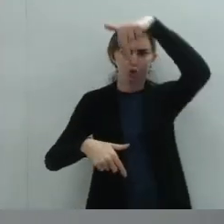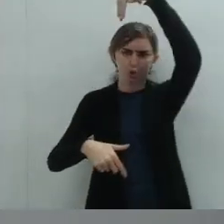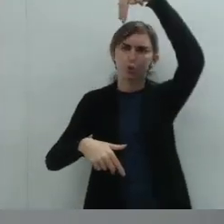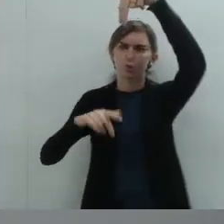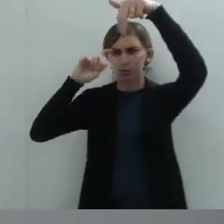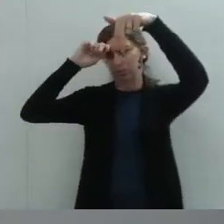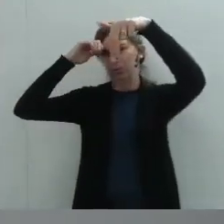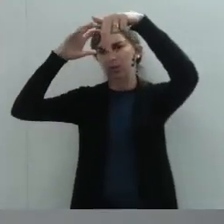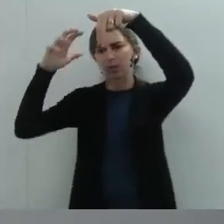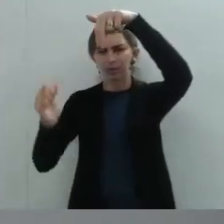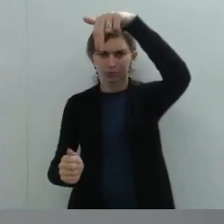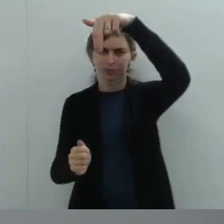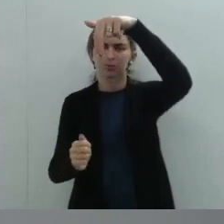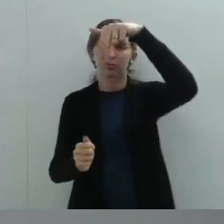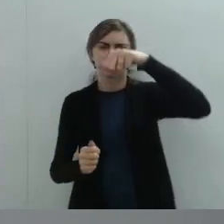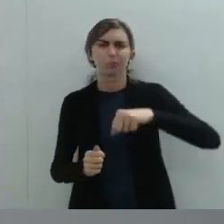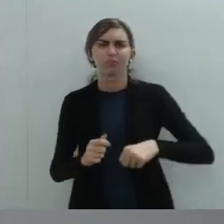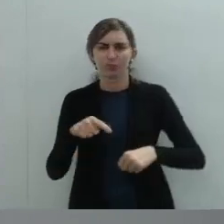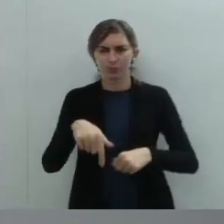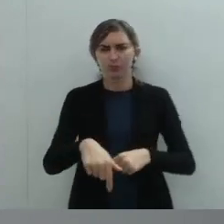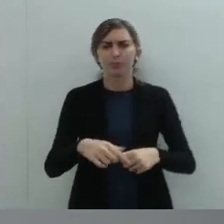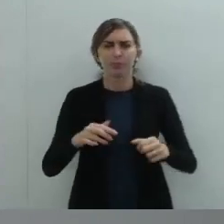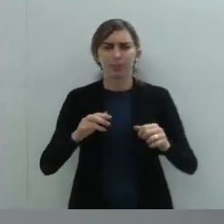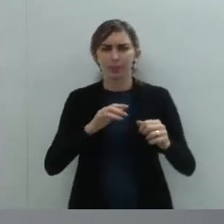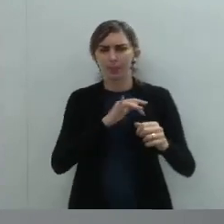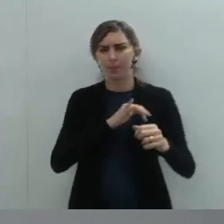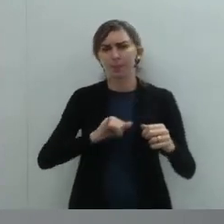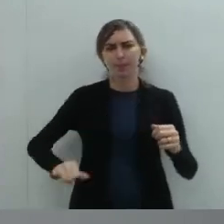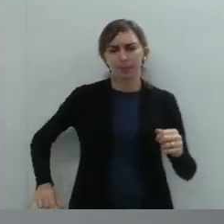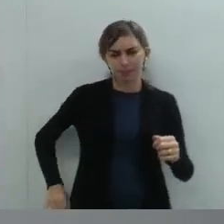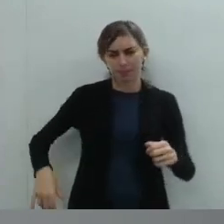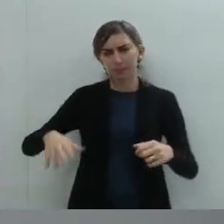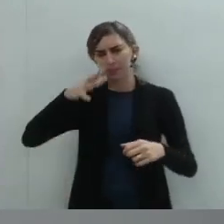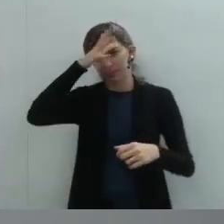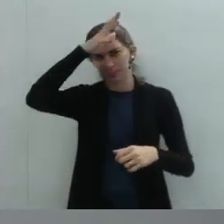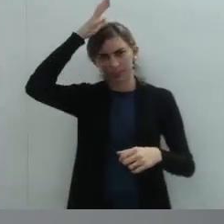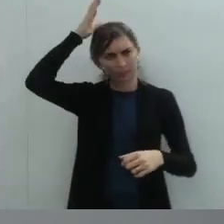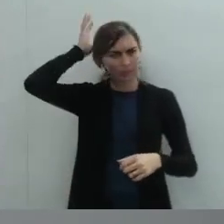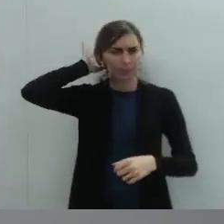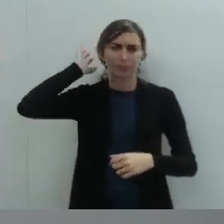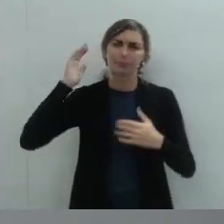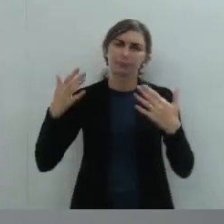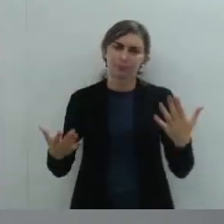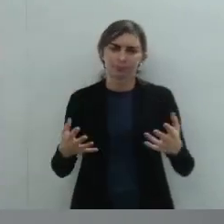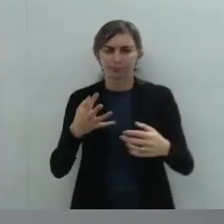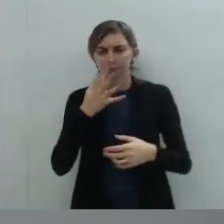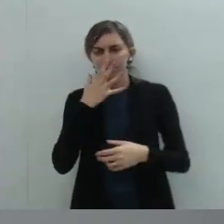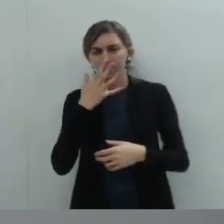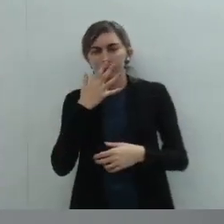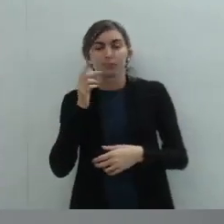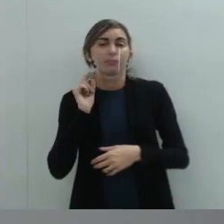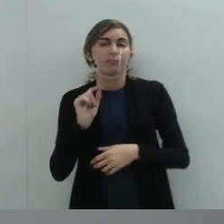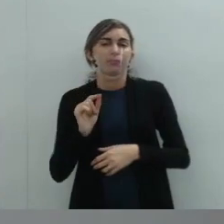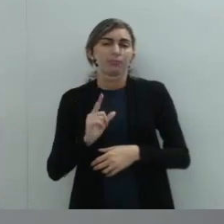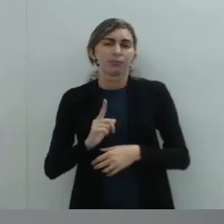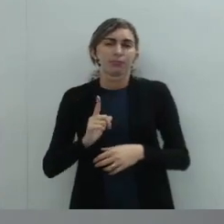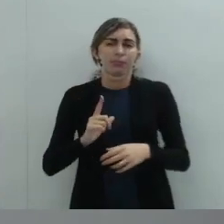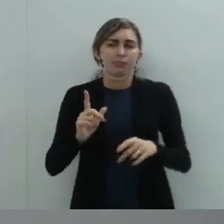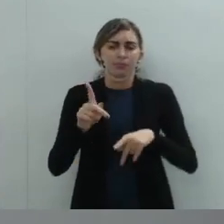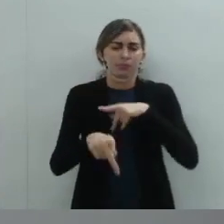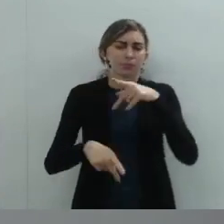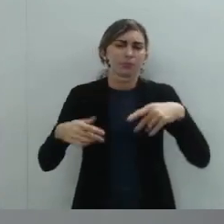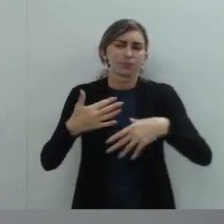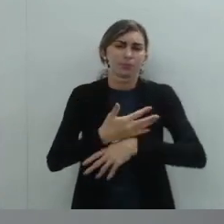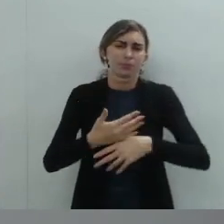África e o Império Romano, por exemplo. Então a gente observa que são civilizações